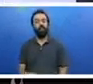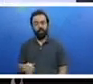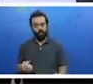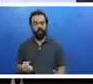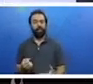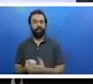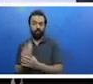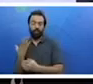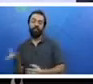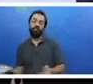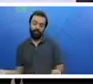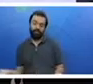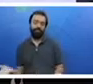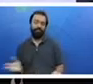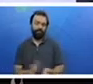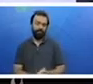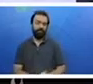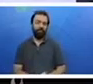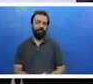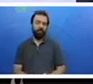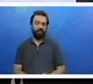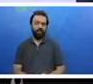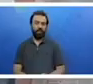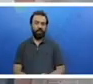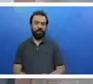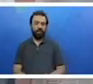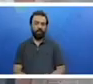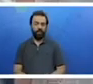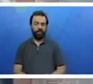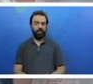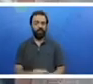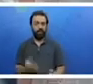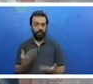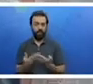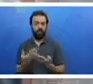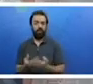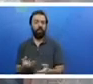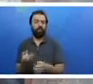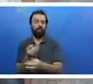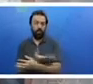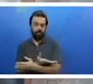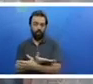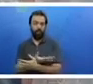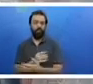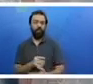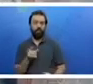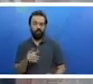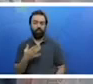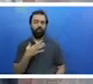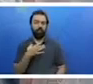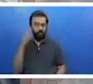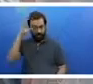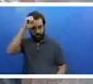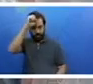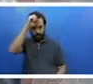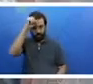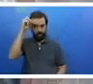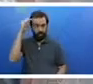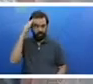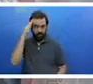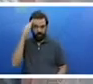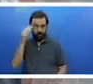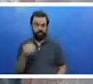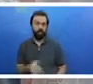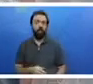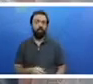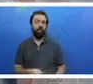nem o outro. Bom, pessoal, essa é a nossa aula de hoje. Espero que vocês tenham entendido. Na próxima aula a